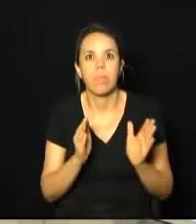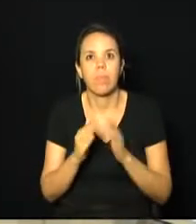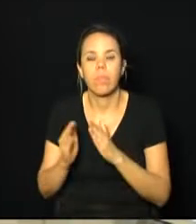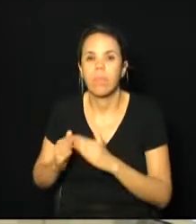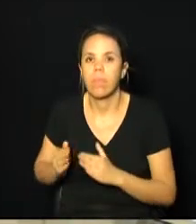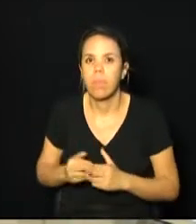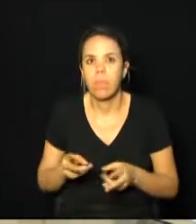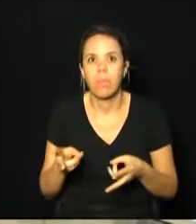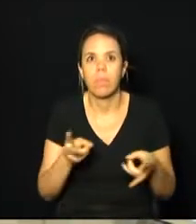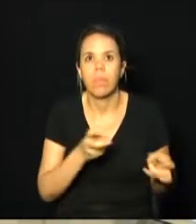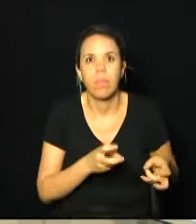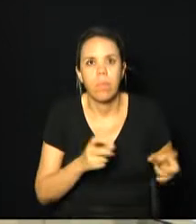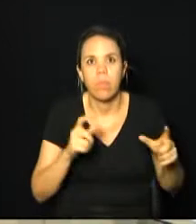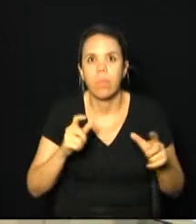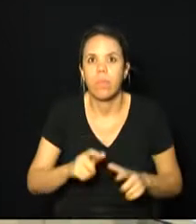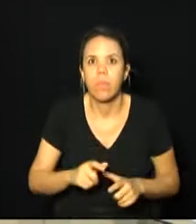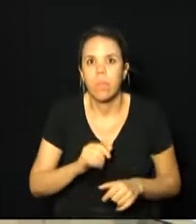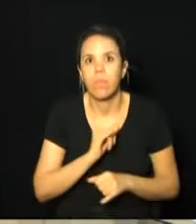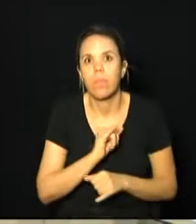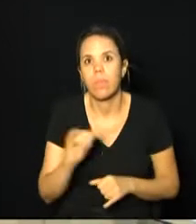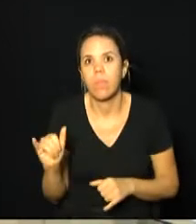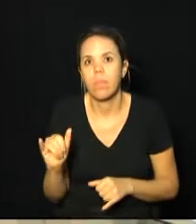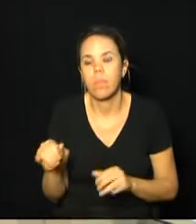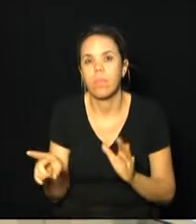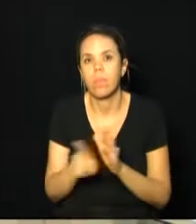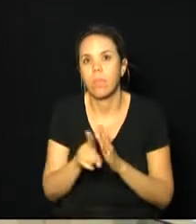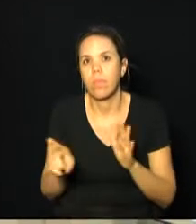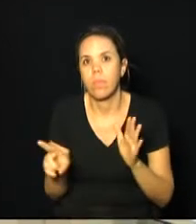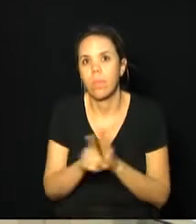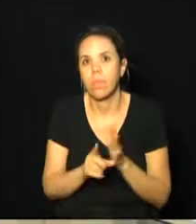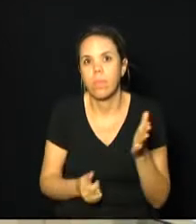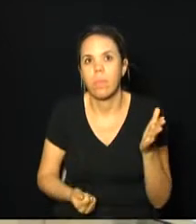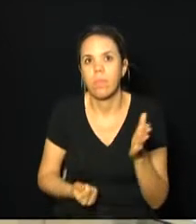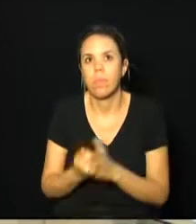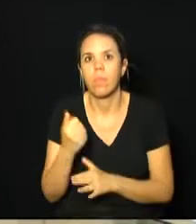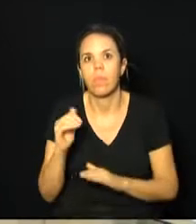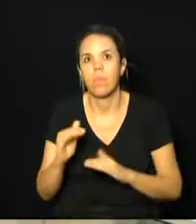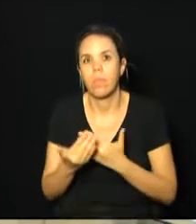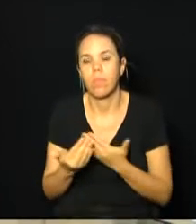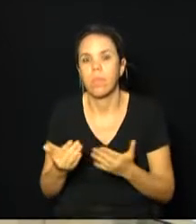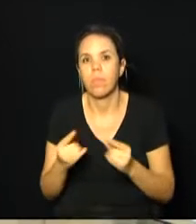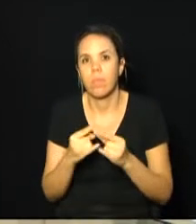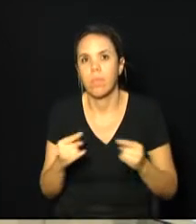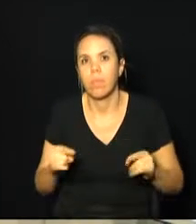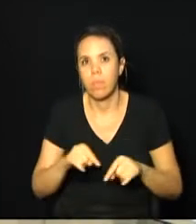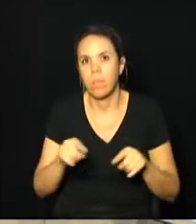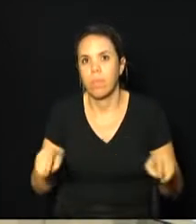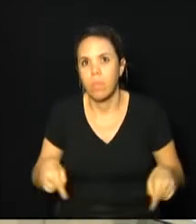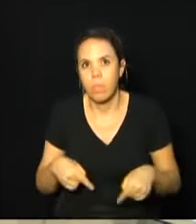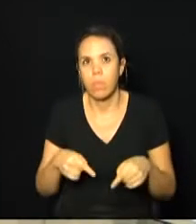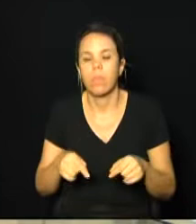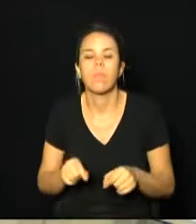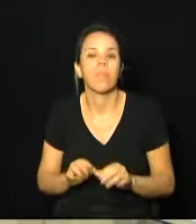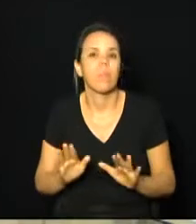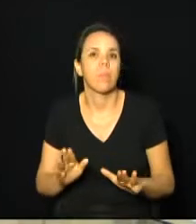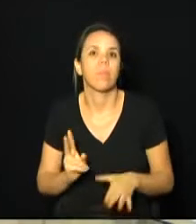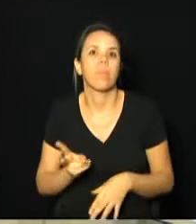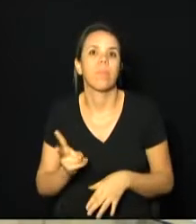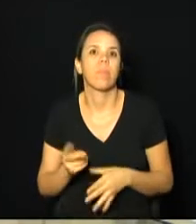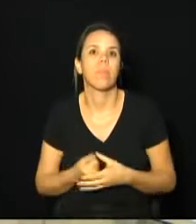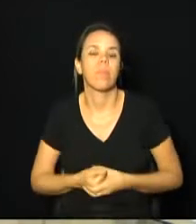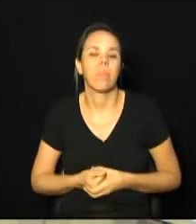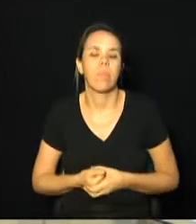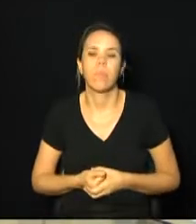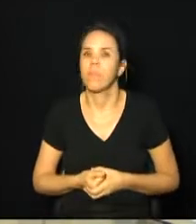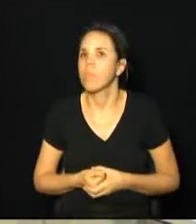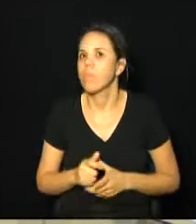que notificou lá o proprietário que comprou a gleba e fez o loteamento, mas continua a